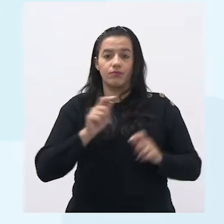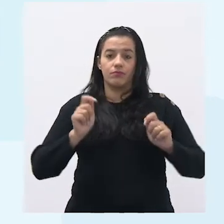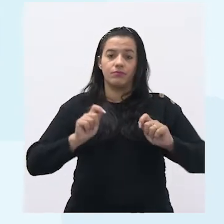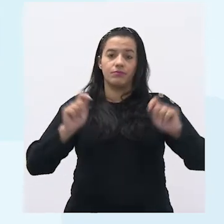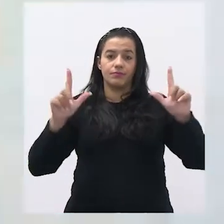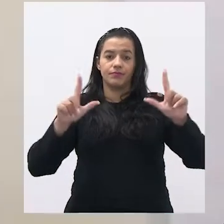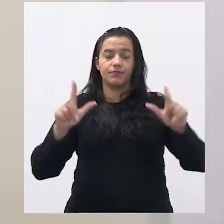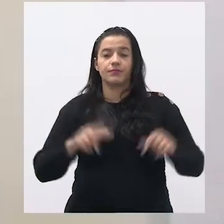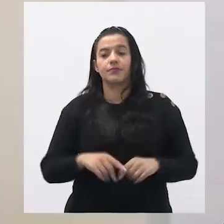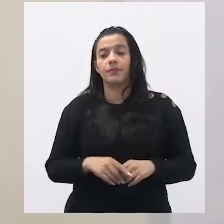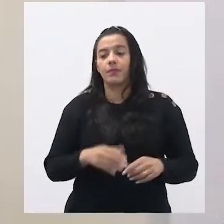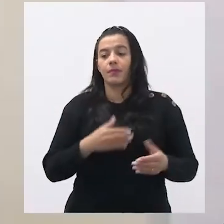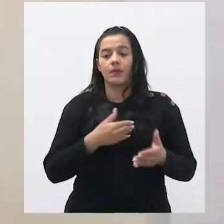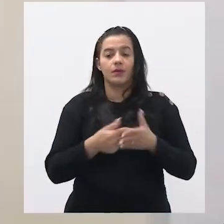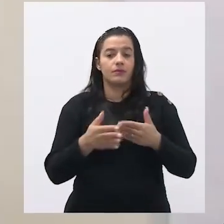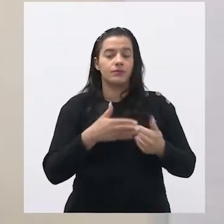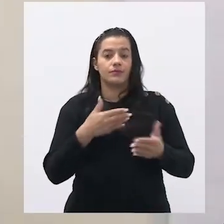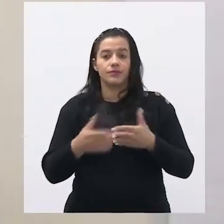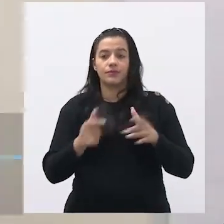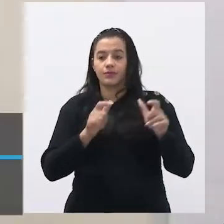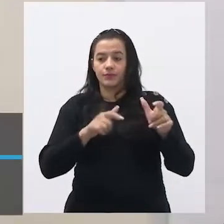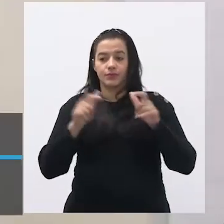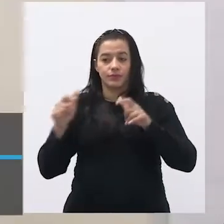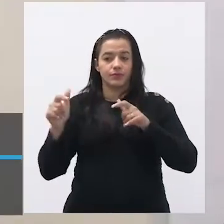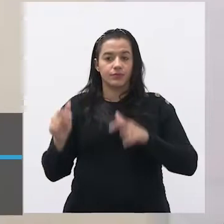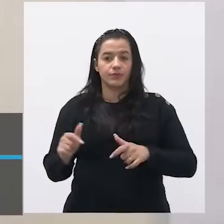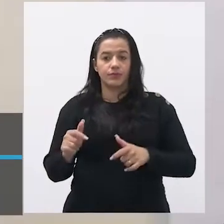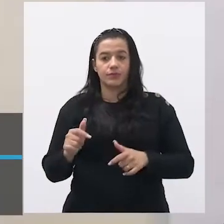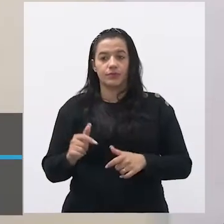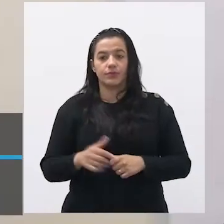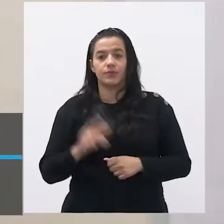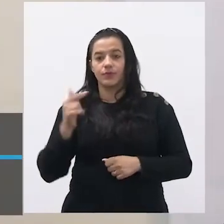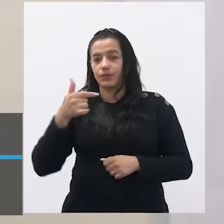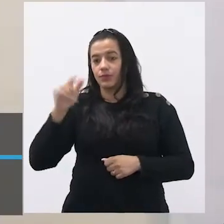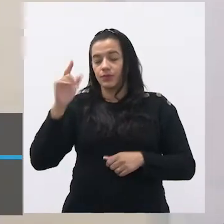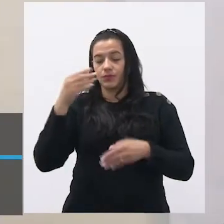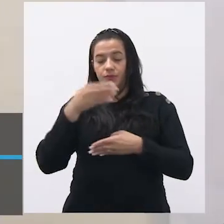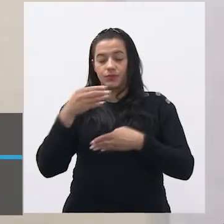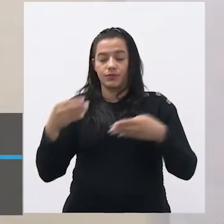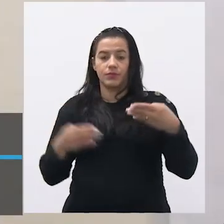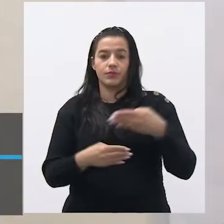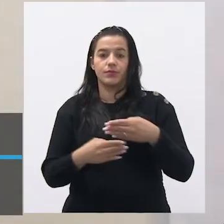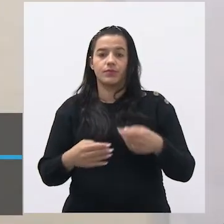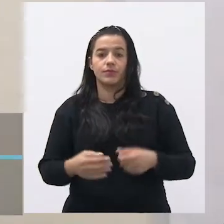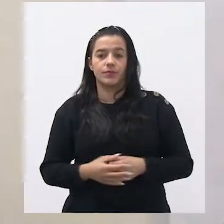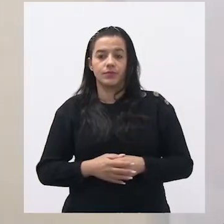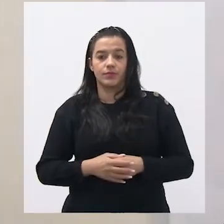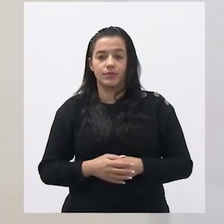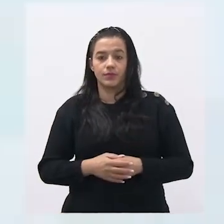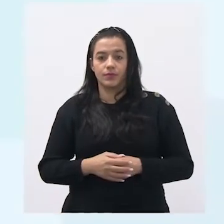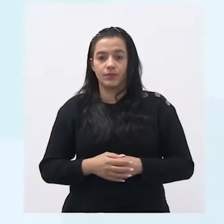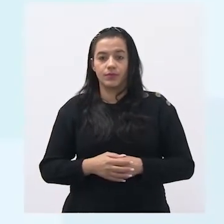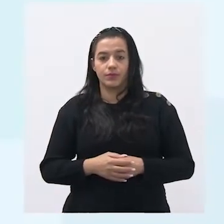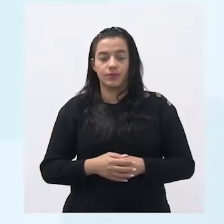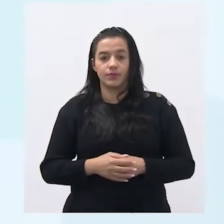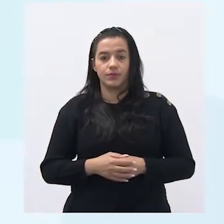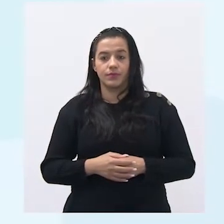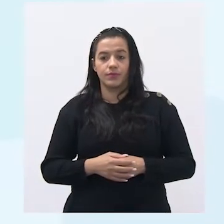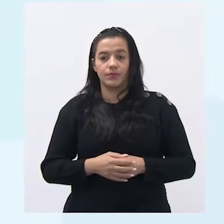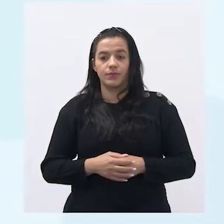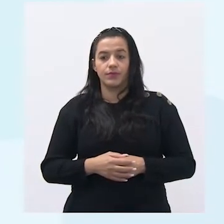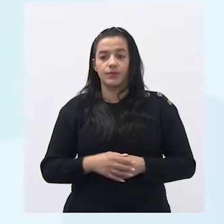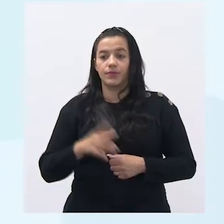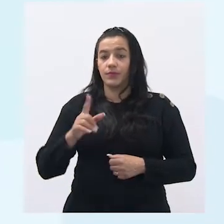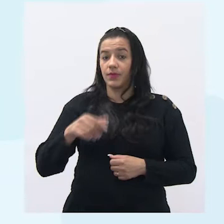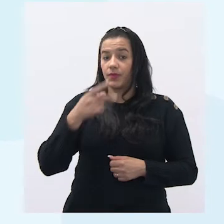seja em qualquer campo e olhar amplo. Próximo slide, por favor. Eu devo estar falando